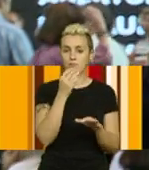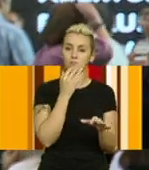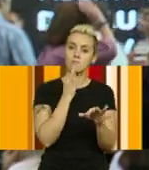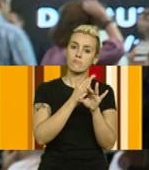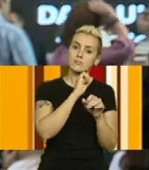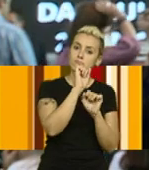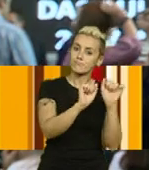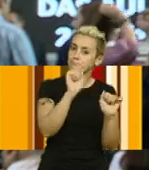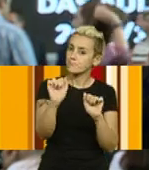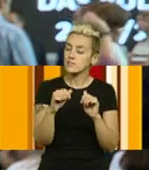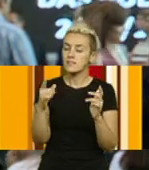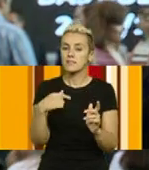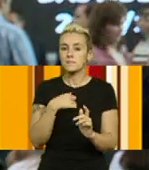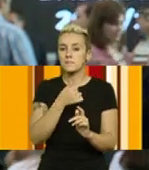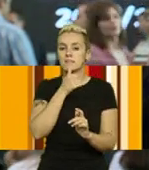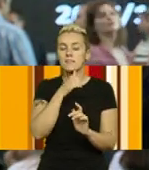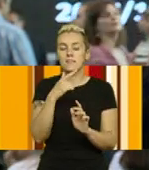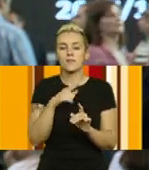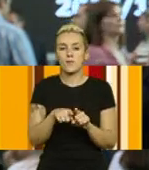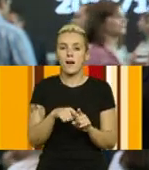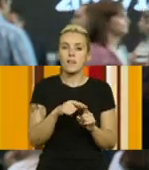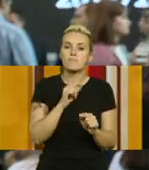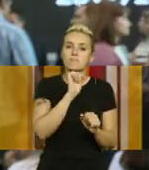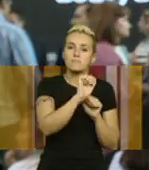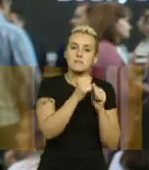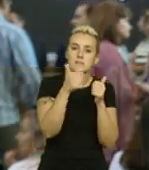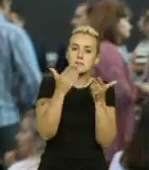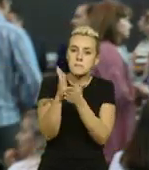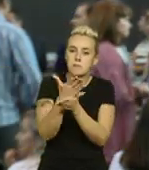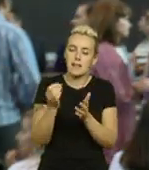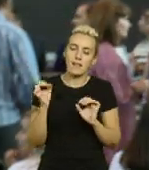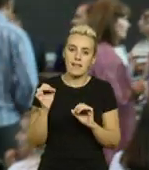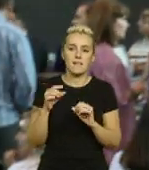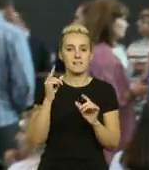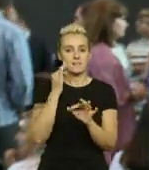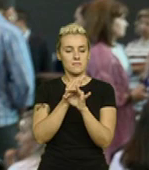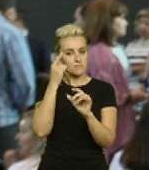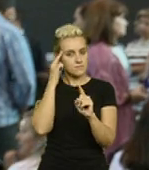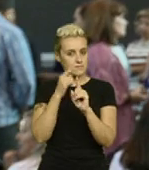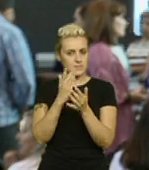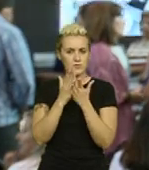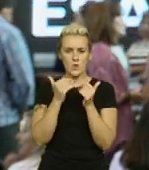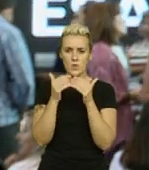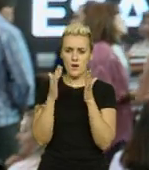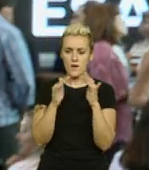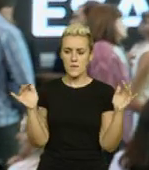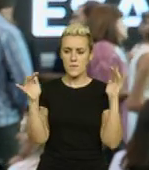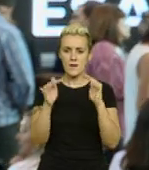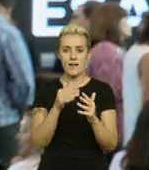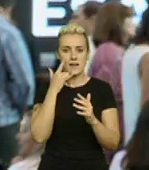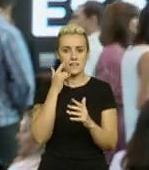este ano decidimos a em campo neutro se é se podemos chamar de fazer uma festa para todas as escolas do ipc